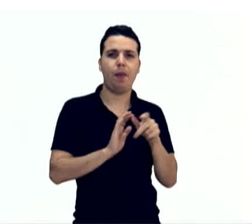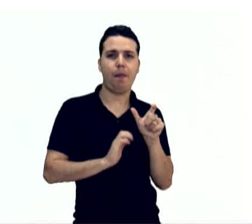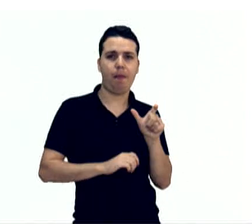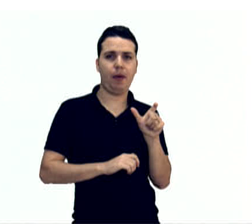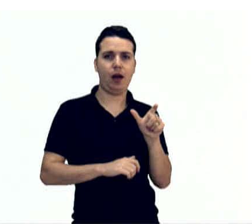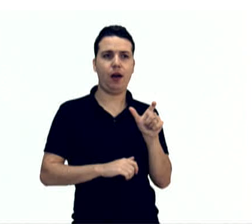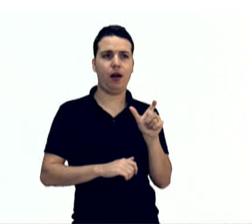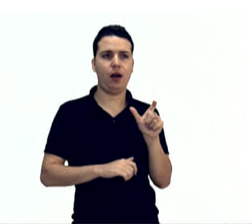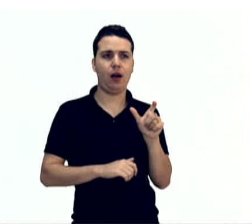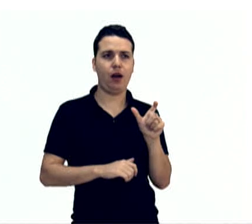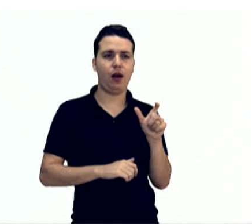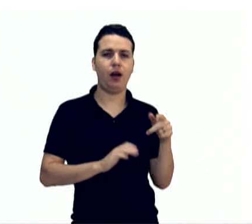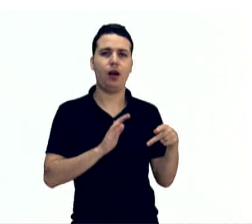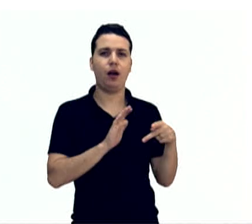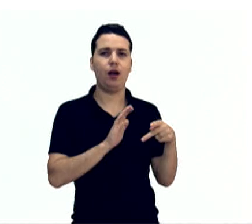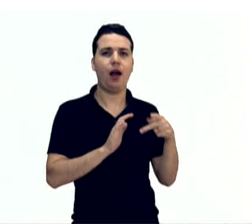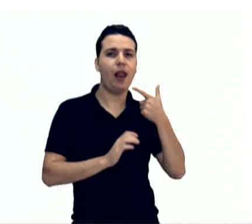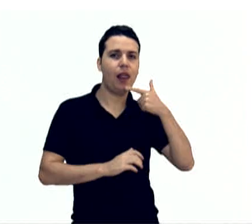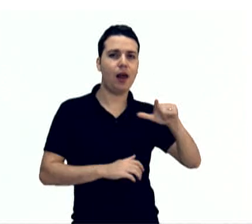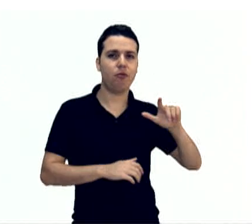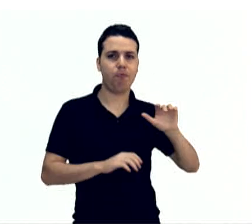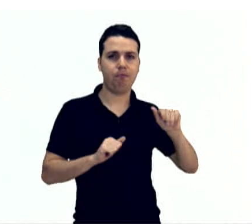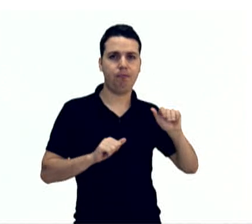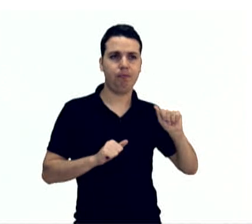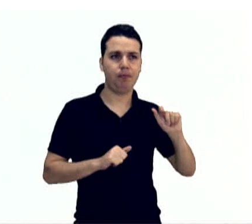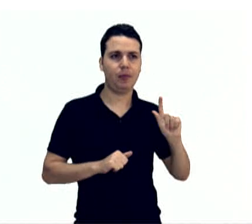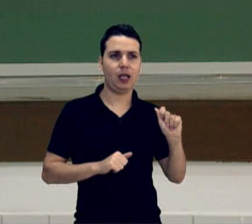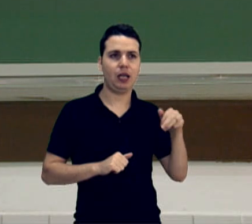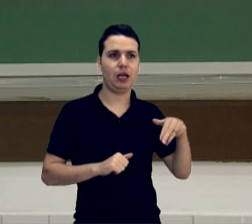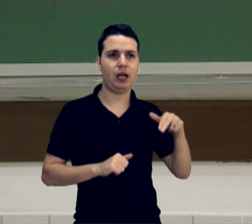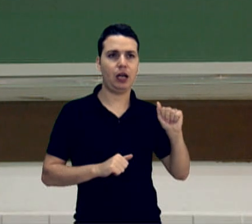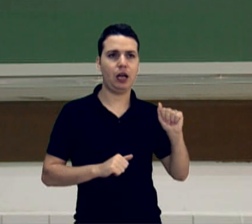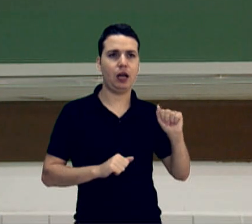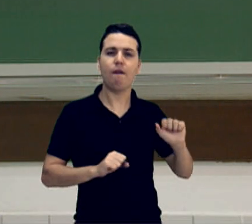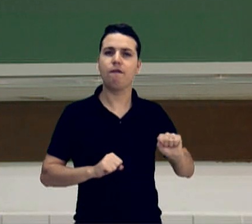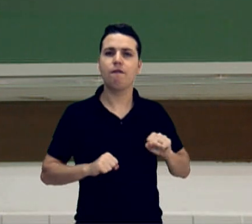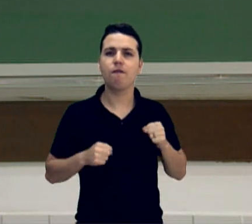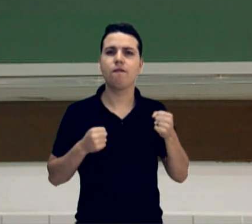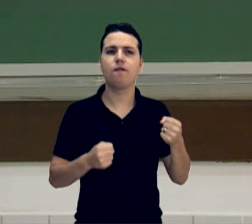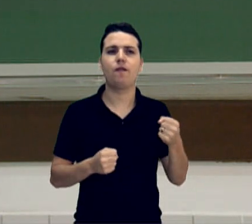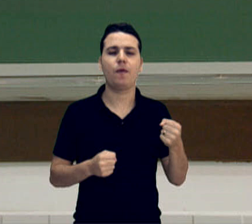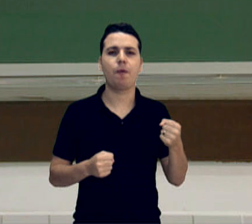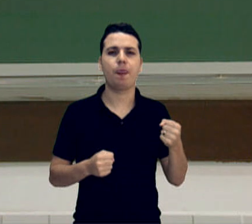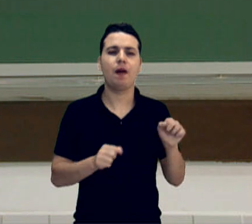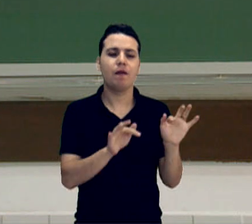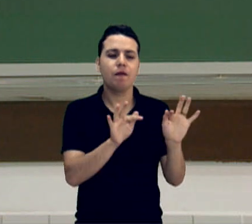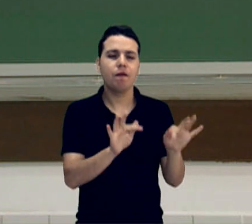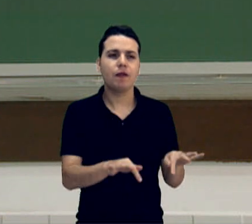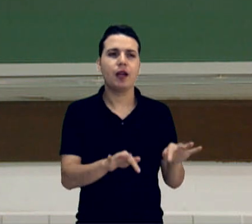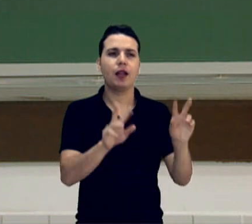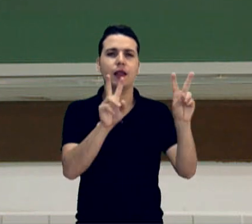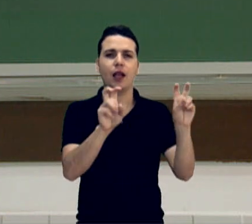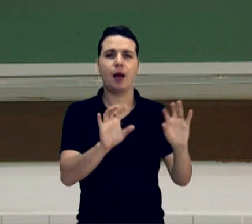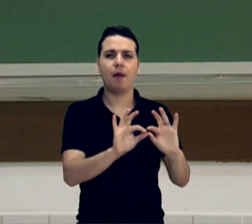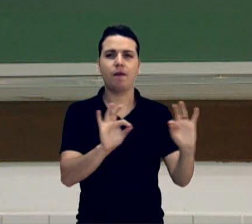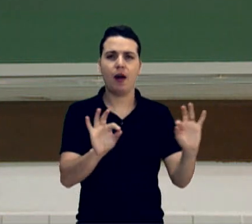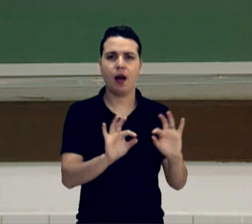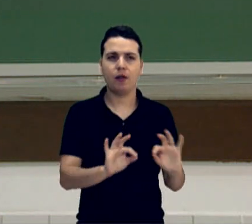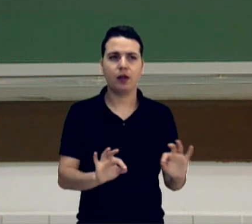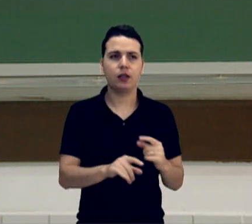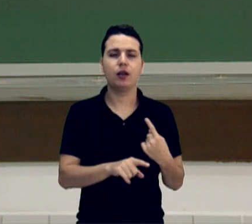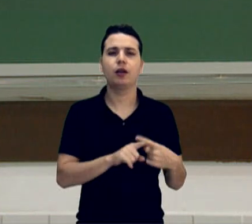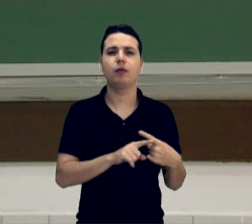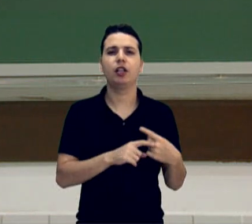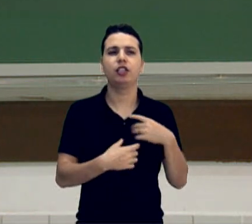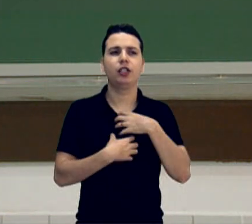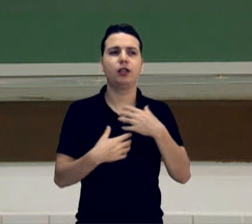palavra, uma palavra da língua espanhola, né? De gana, de vontade, ao final de cada tema, de cada frase musical. Por quê? Porque